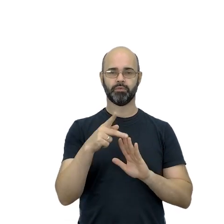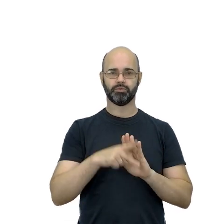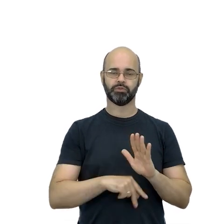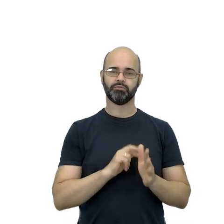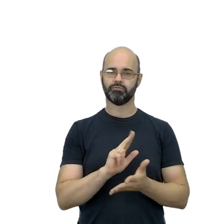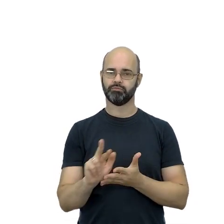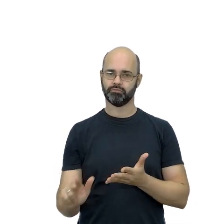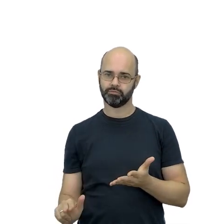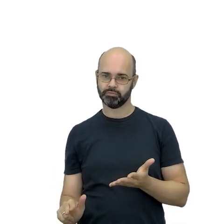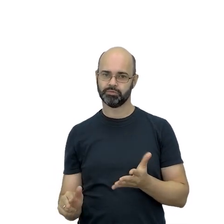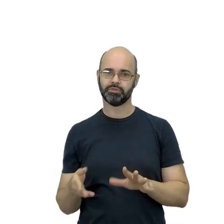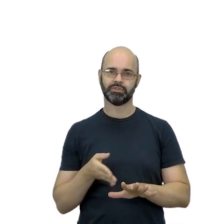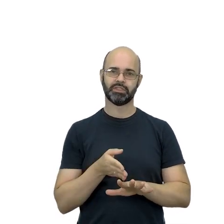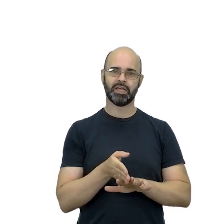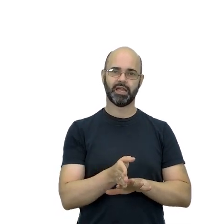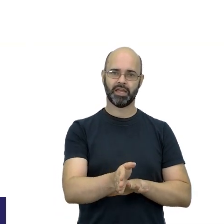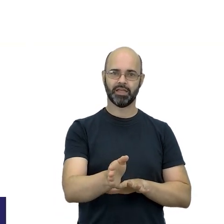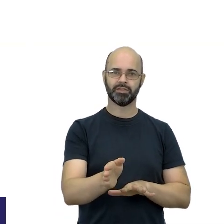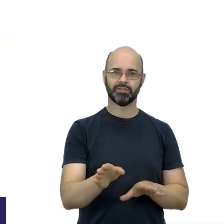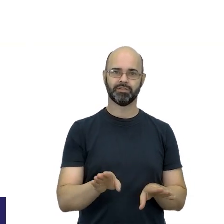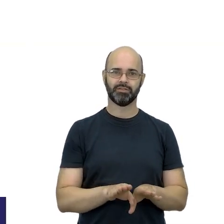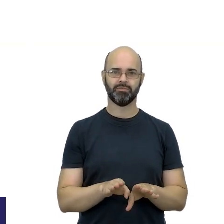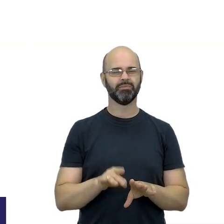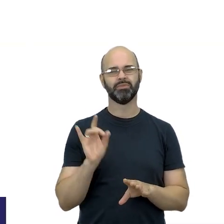Então, somente isso podemos seguir.